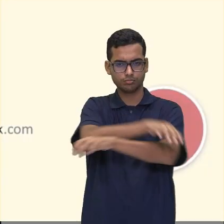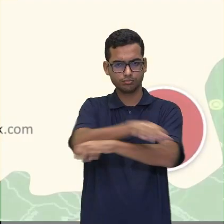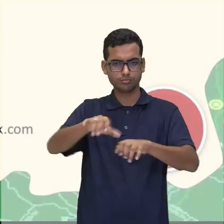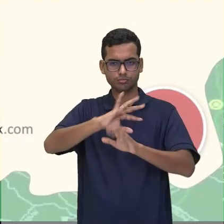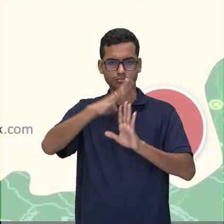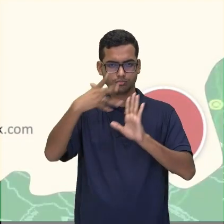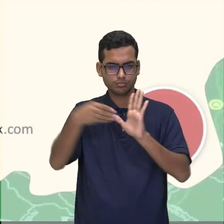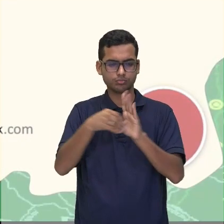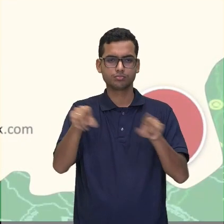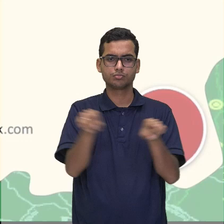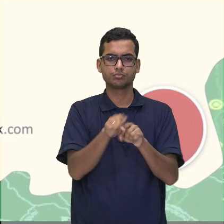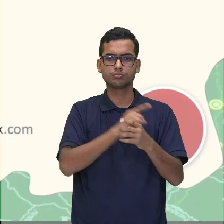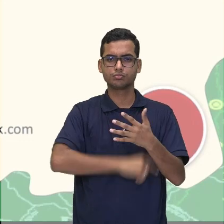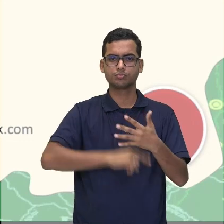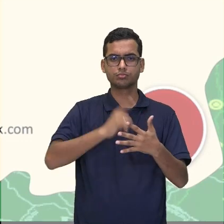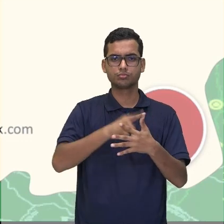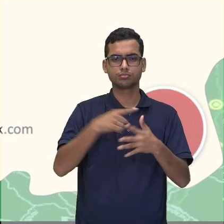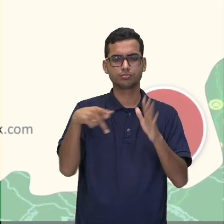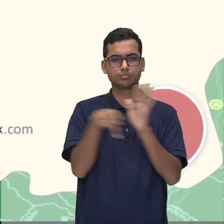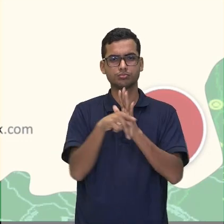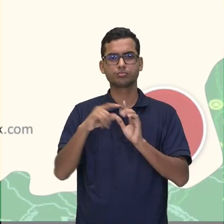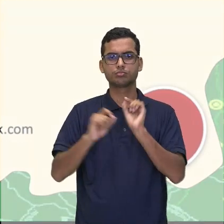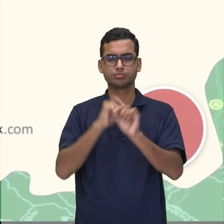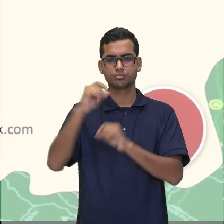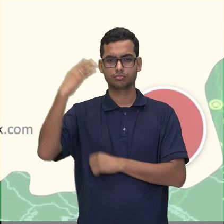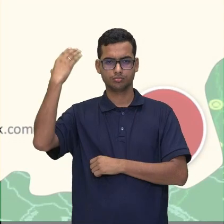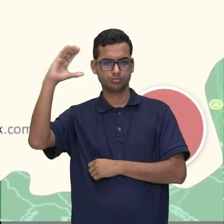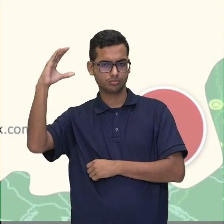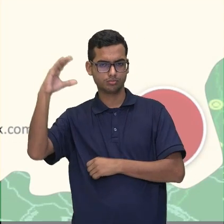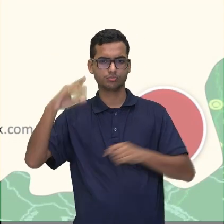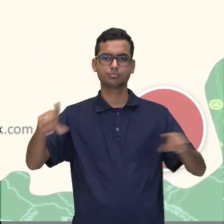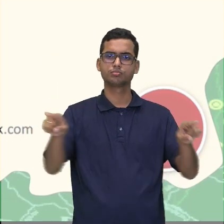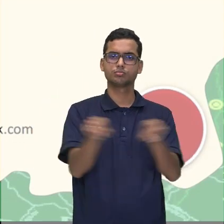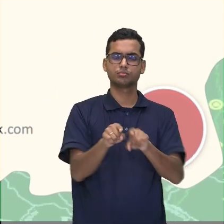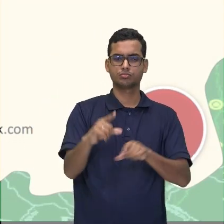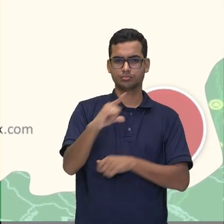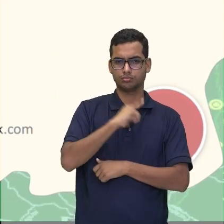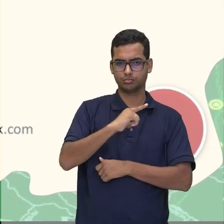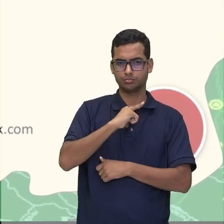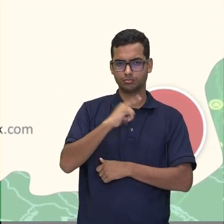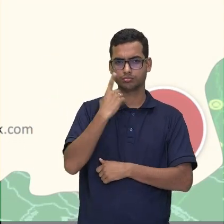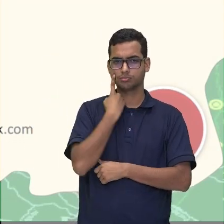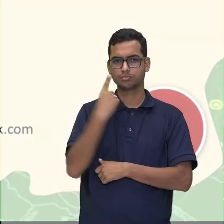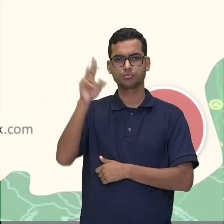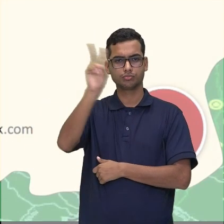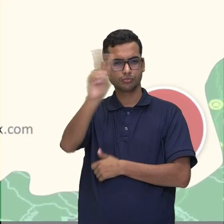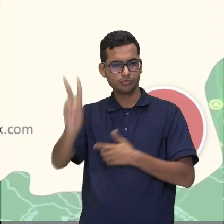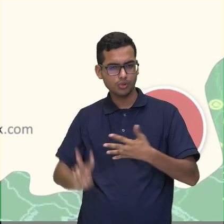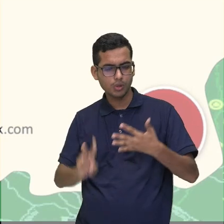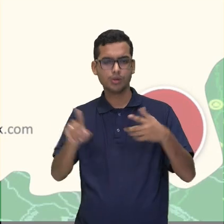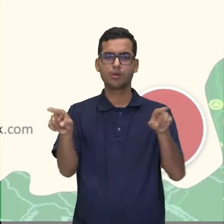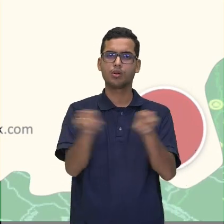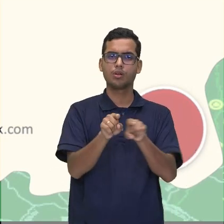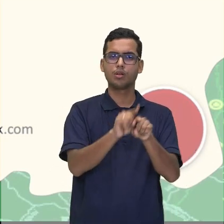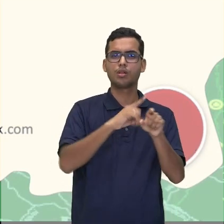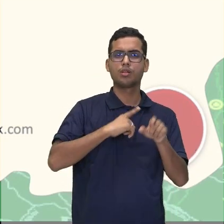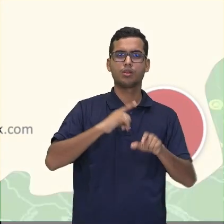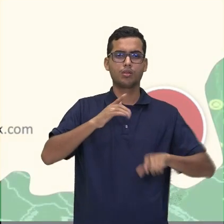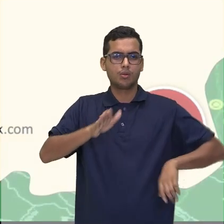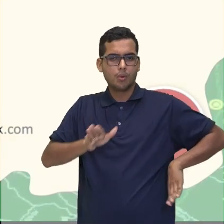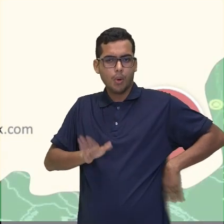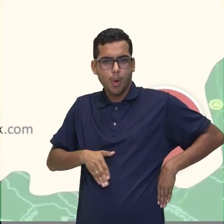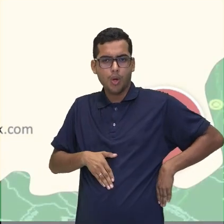tá bom? Aí nós temos a Colômbia, como a gente viu lá naquele mapa primeiro também, né? Da Venezuela, nós temos aí as